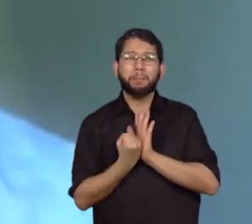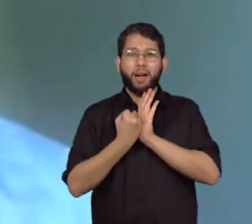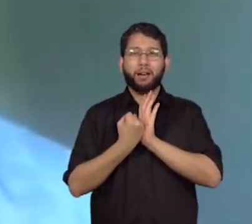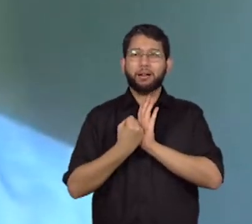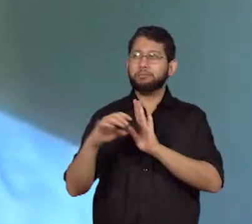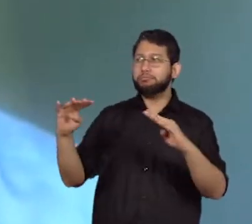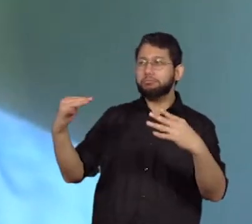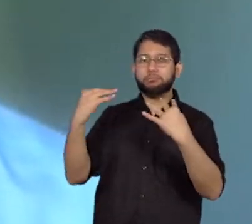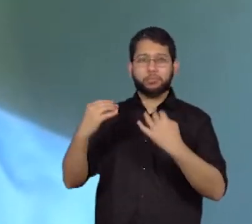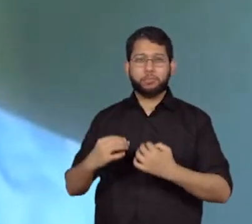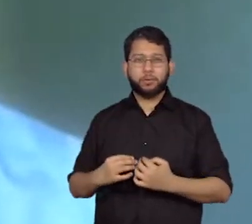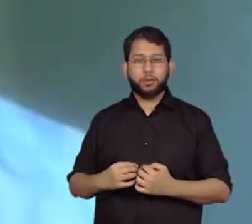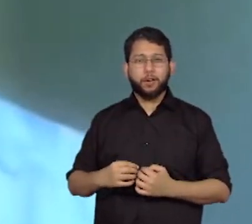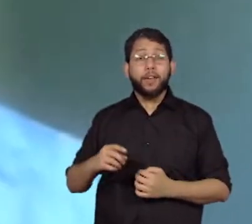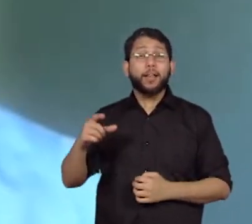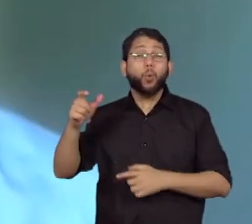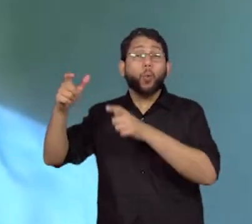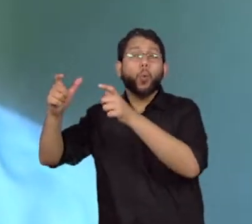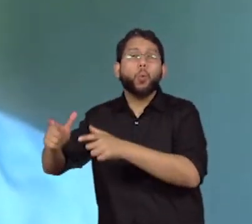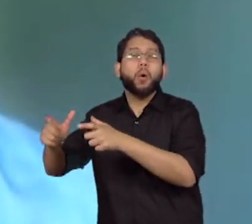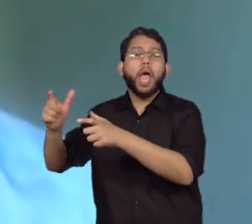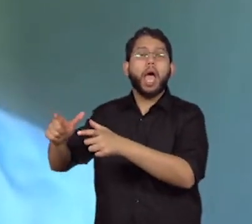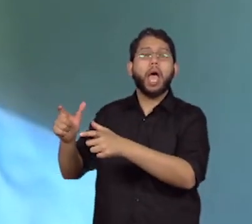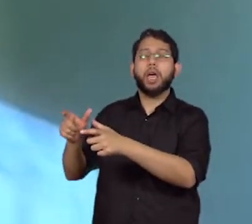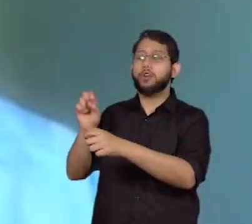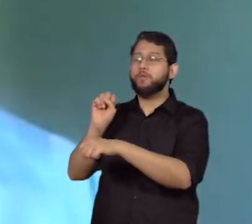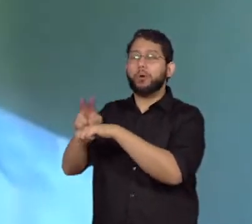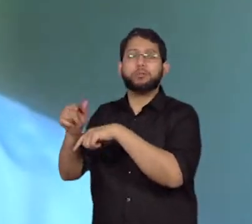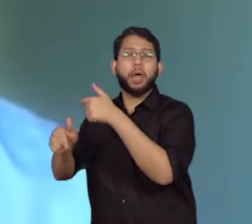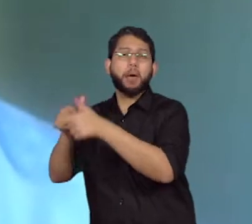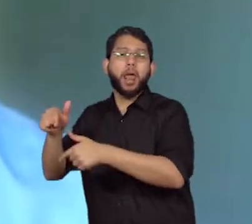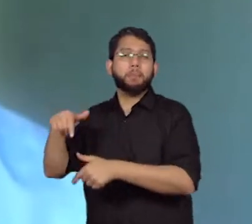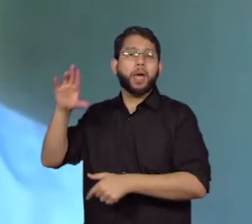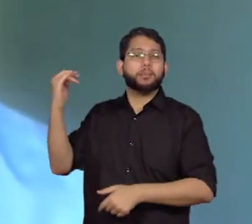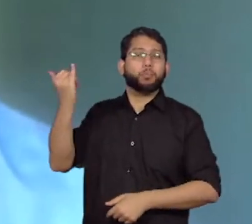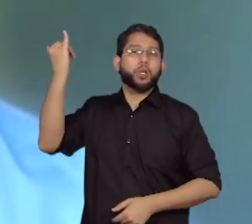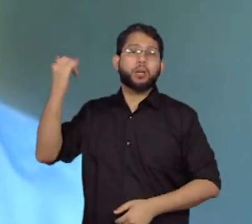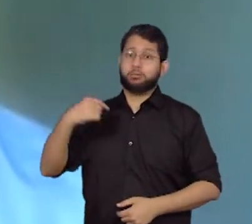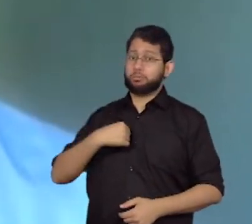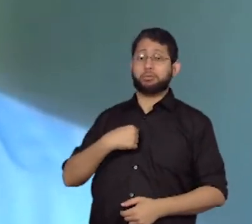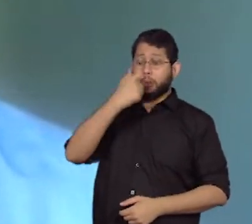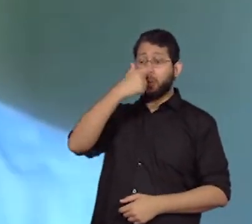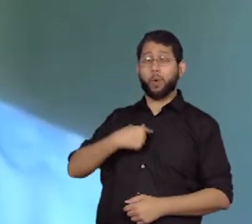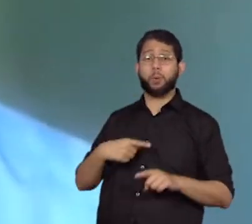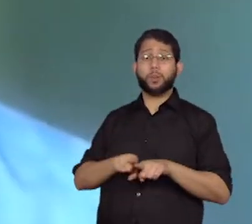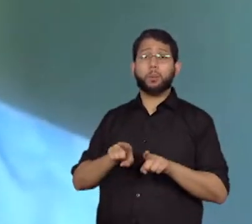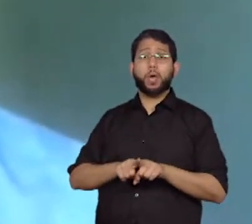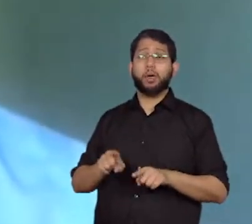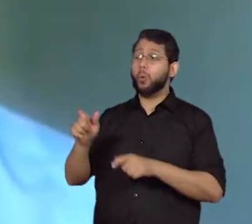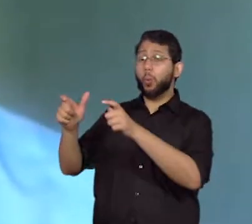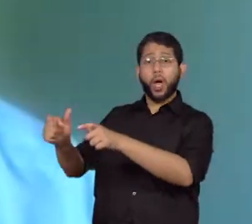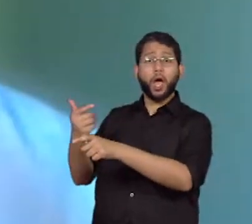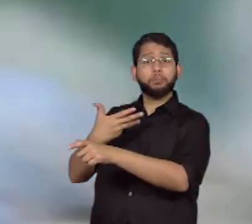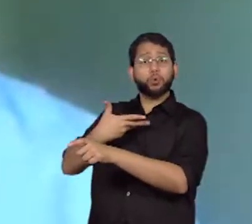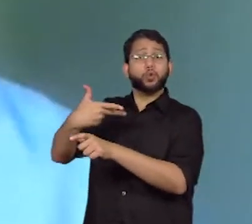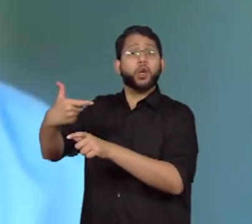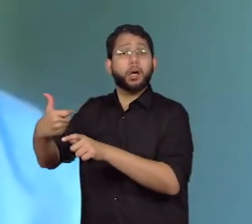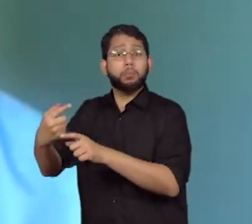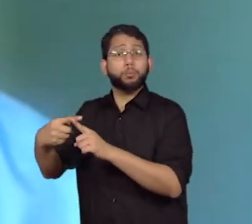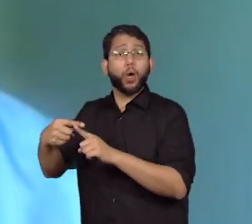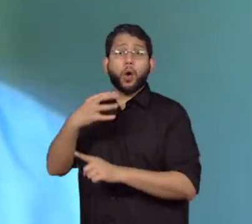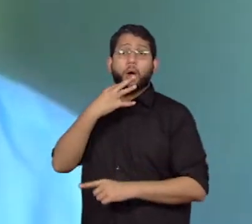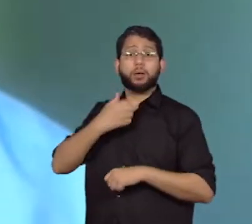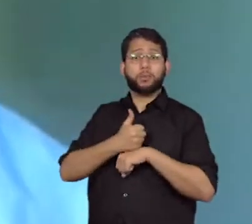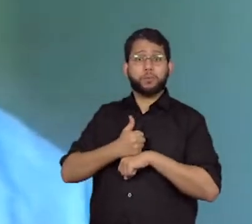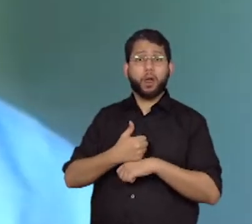menos do grande veículo. Hoje, você sozinho pode ser uma marca, construir sua carreira, Isso é muito bem sucedido. Eu sou